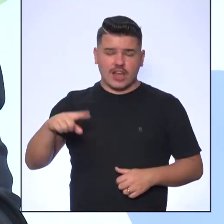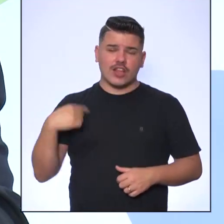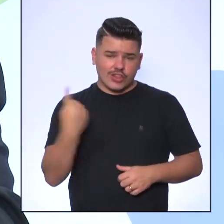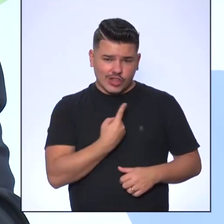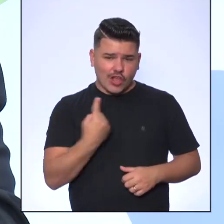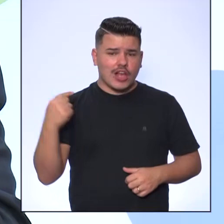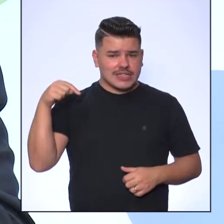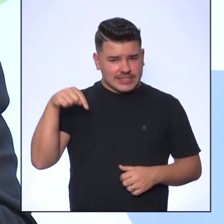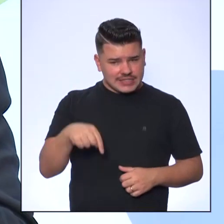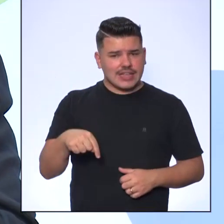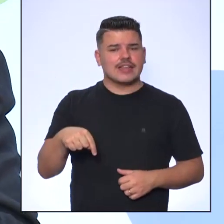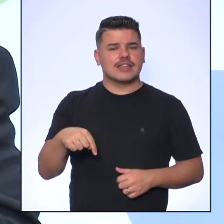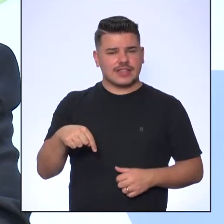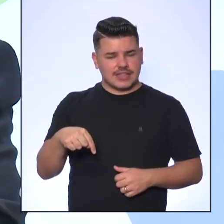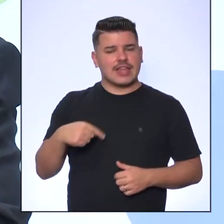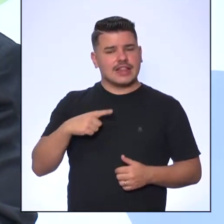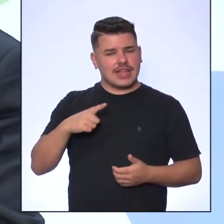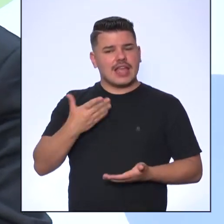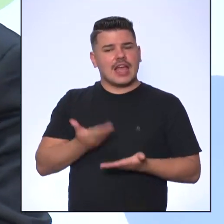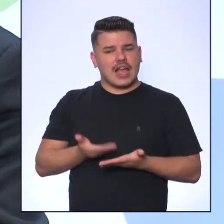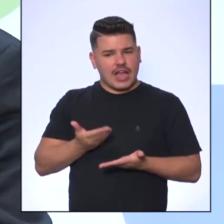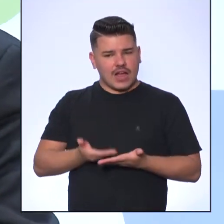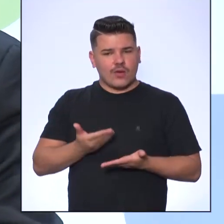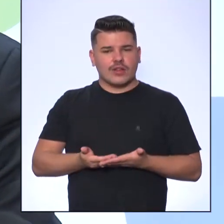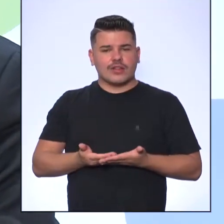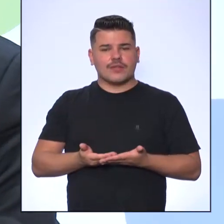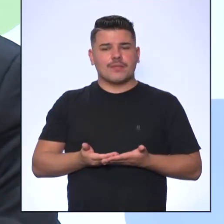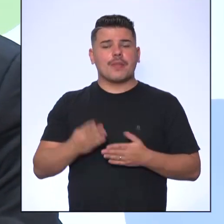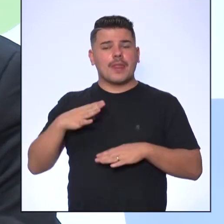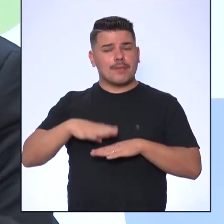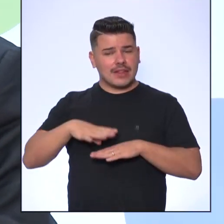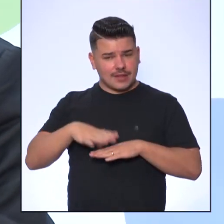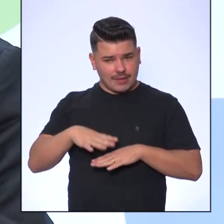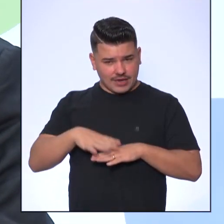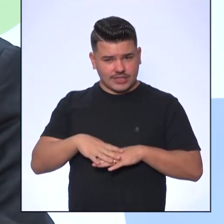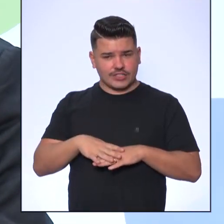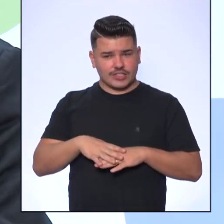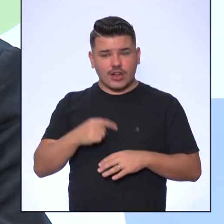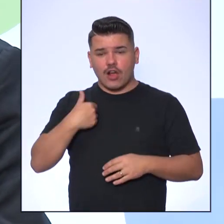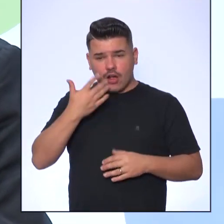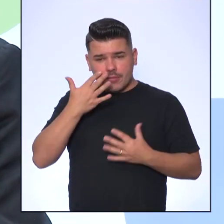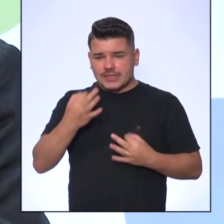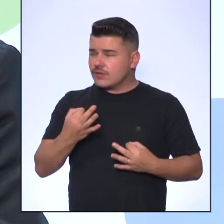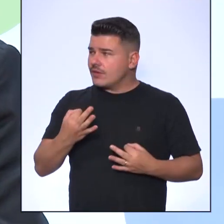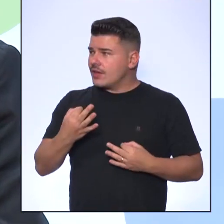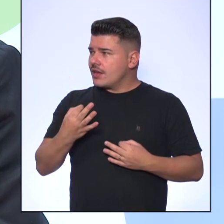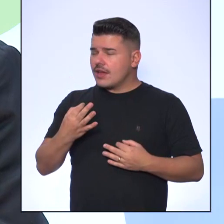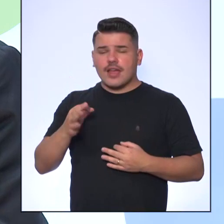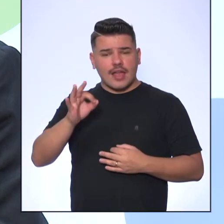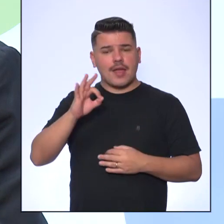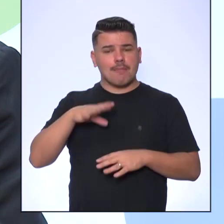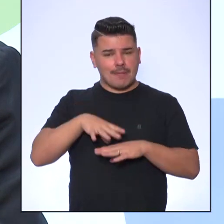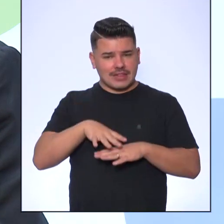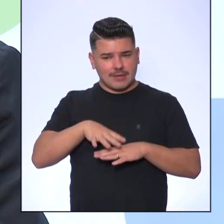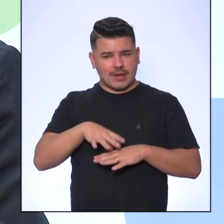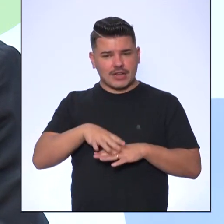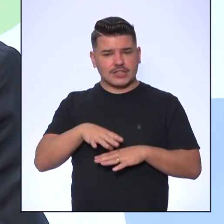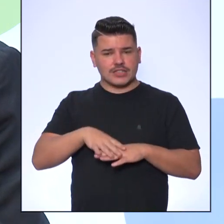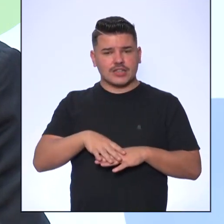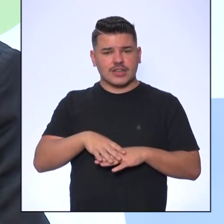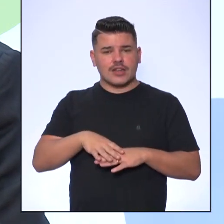teremos aula de matemática, deixa eu olhar aqui rapidinho. Grita daí,